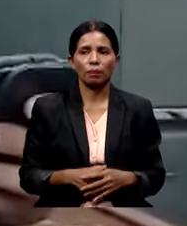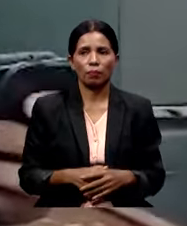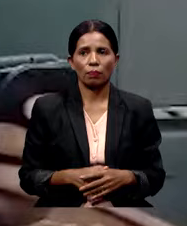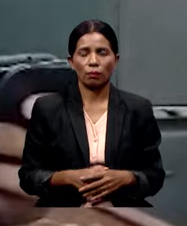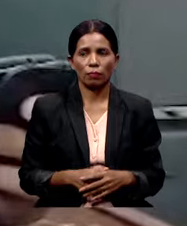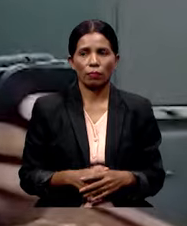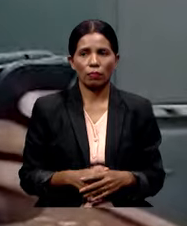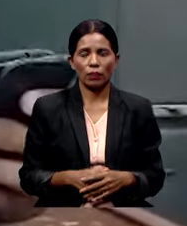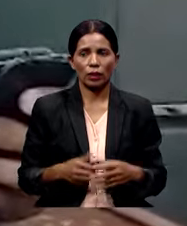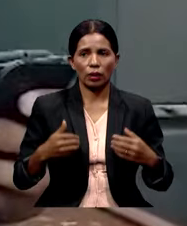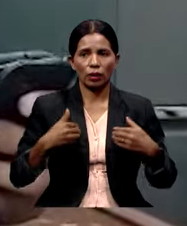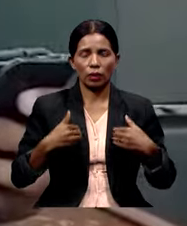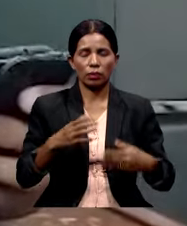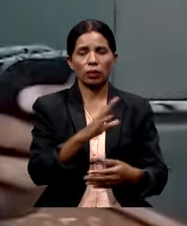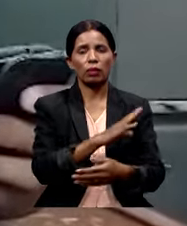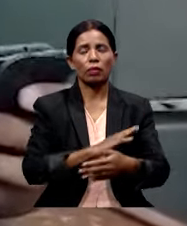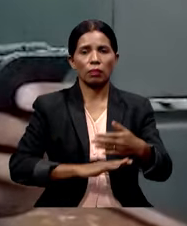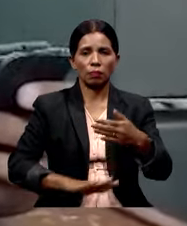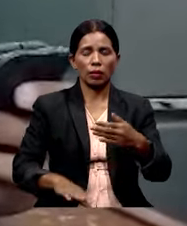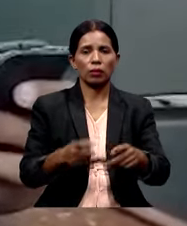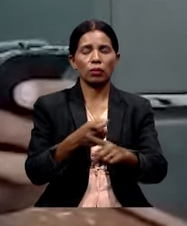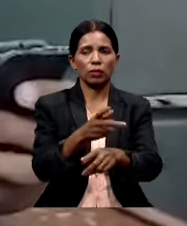iha mos parto husi cesariana